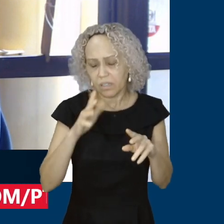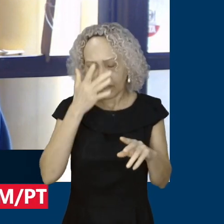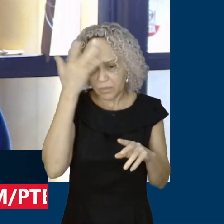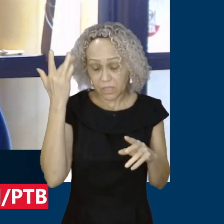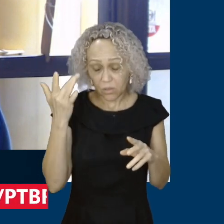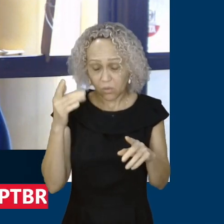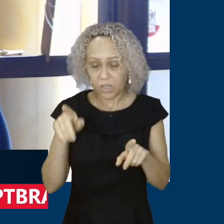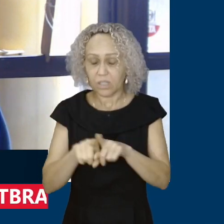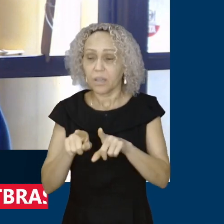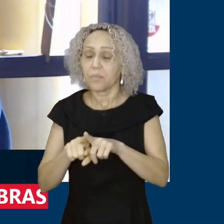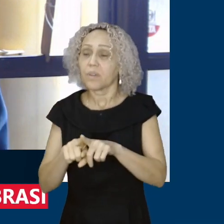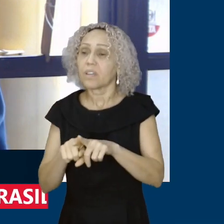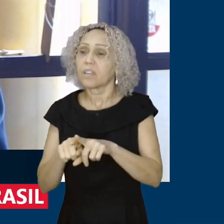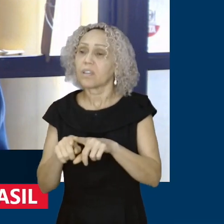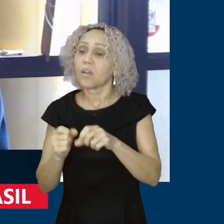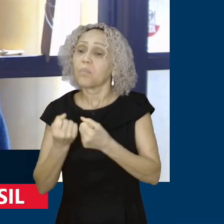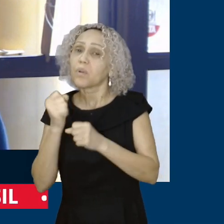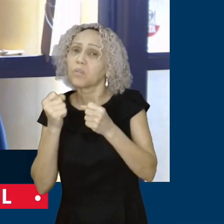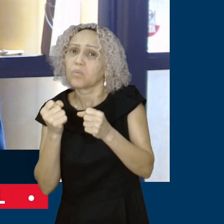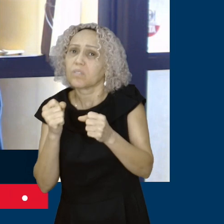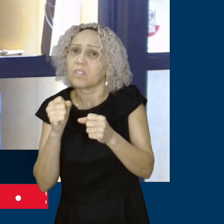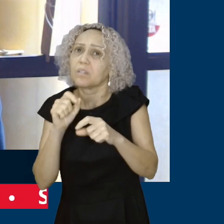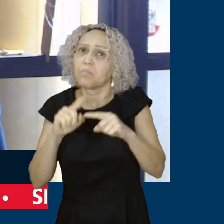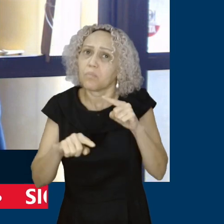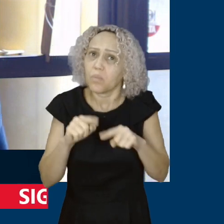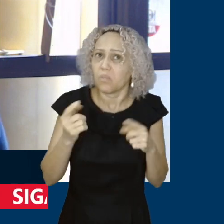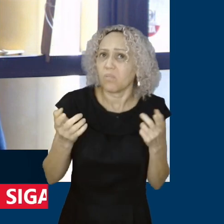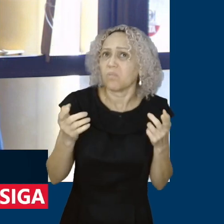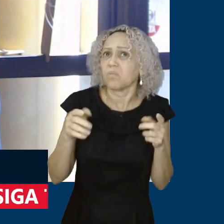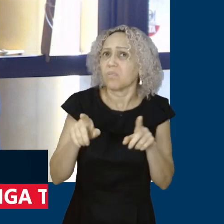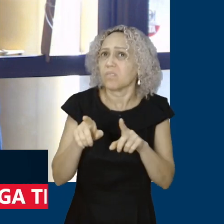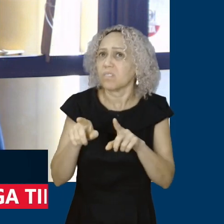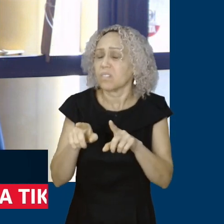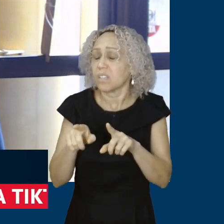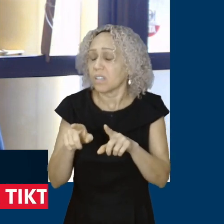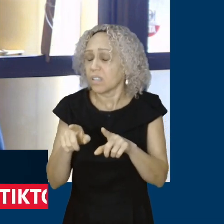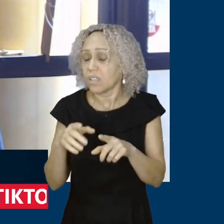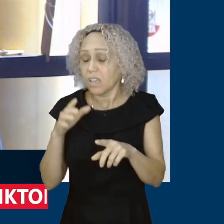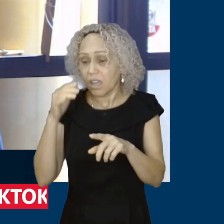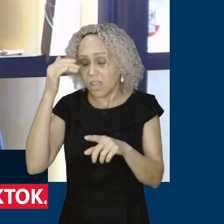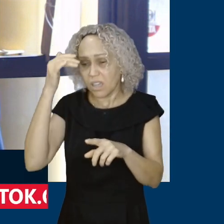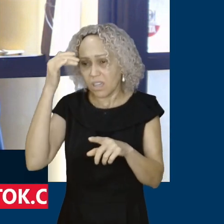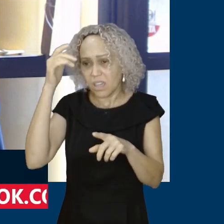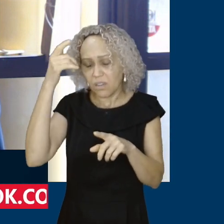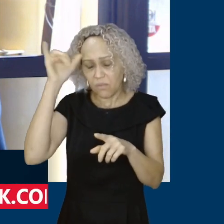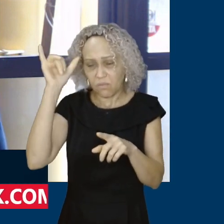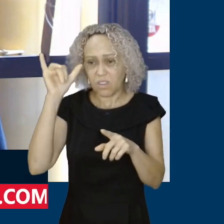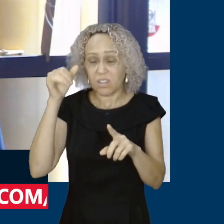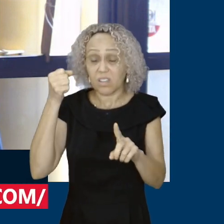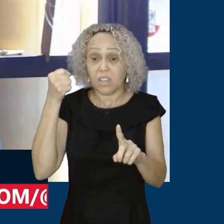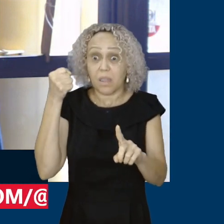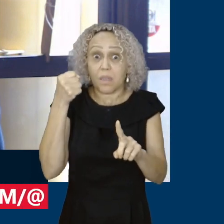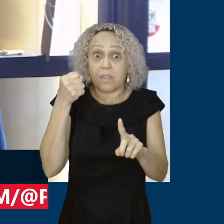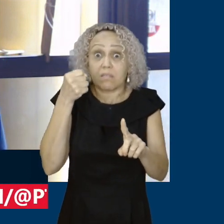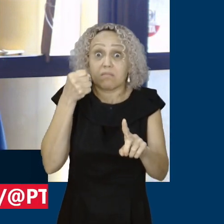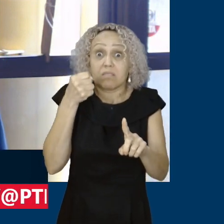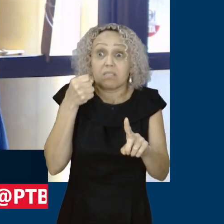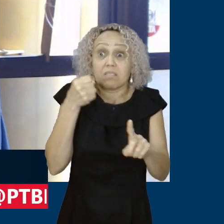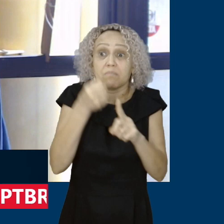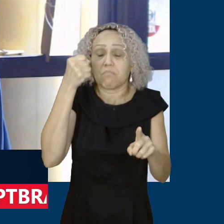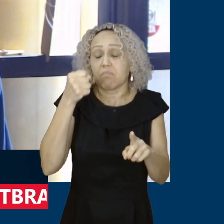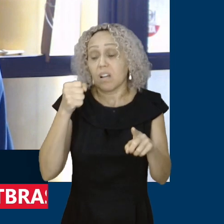impactos, né? Podia citar aqui, entendeu, vários itens que têm a ver com a qualidade de vida, a criação